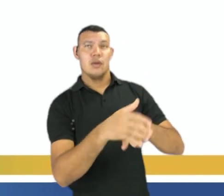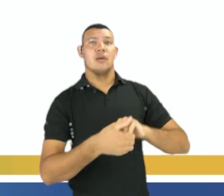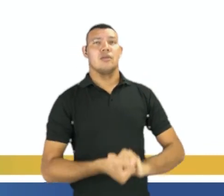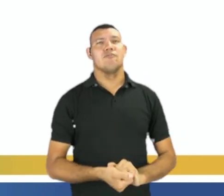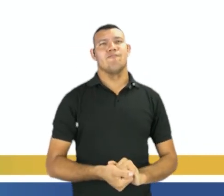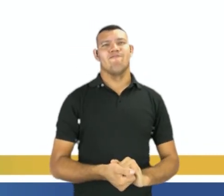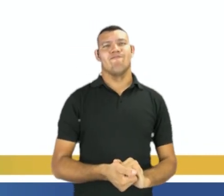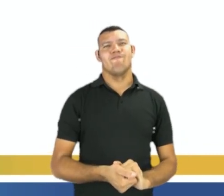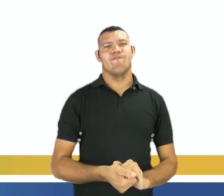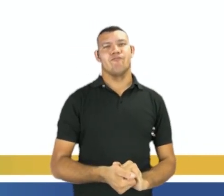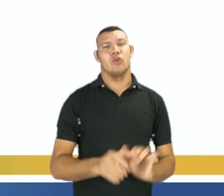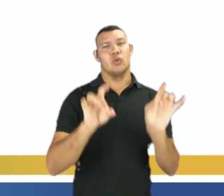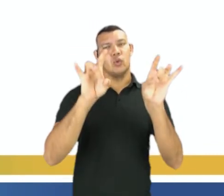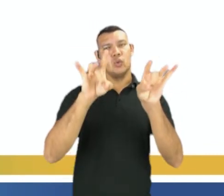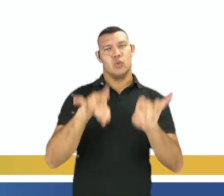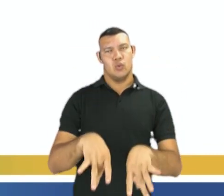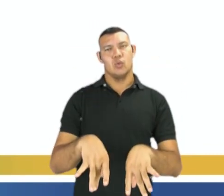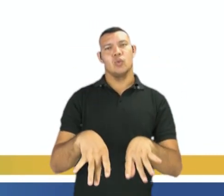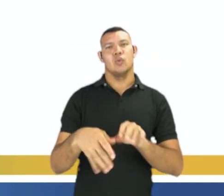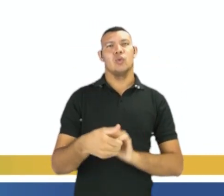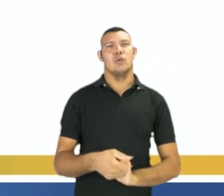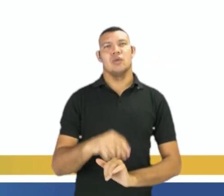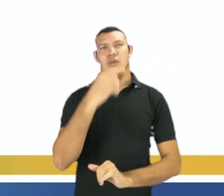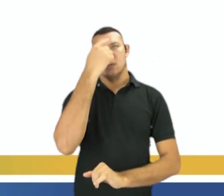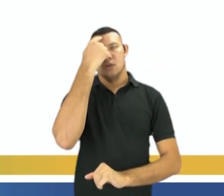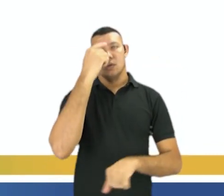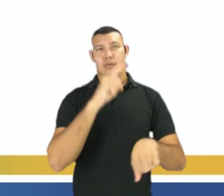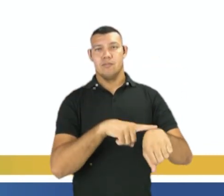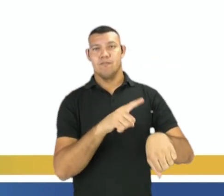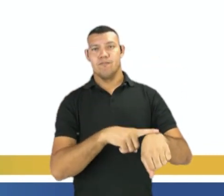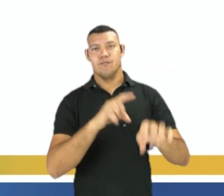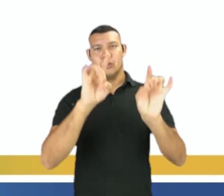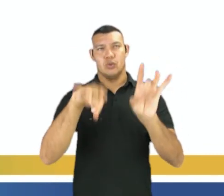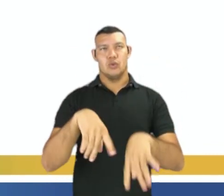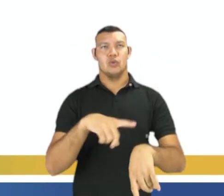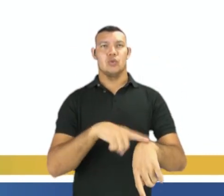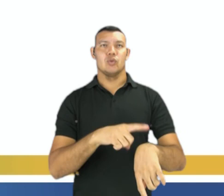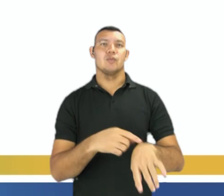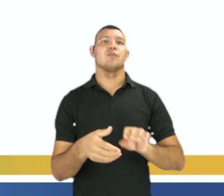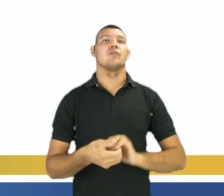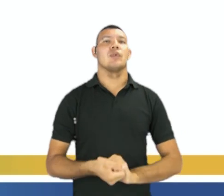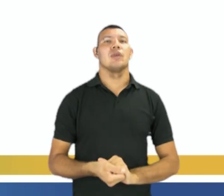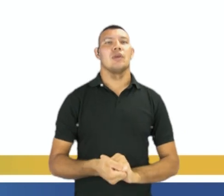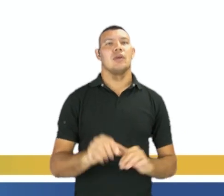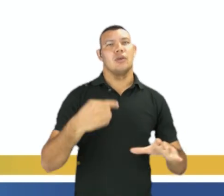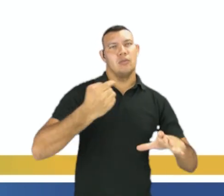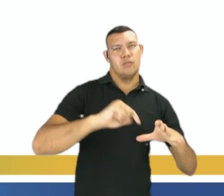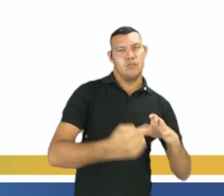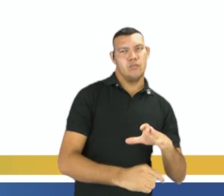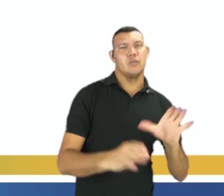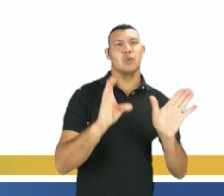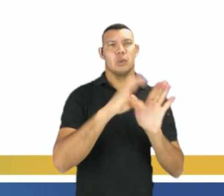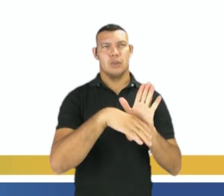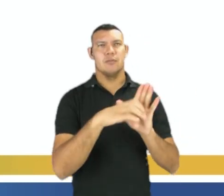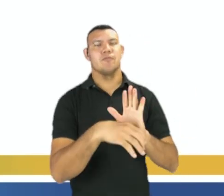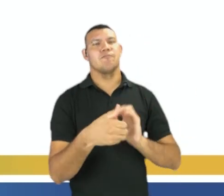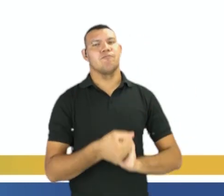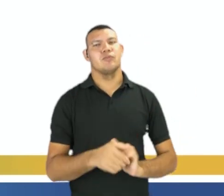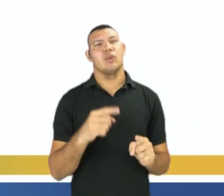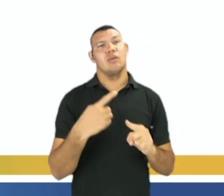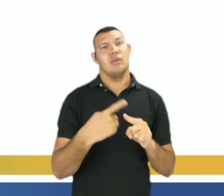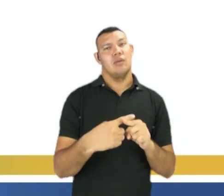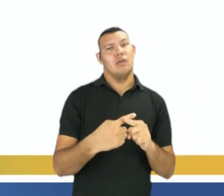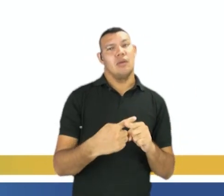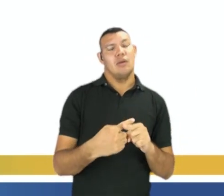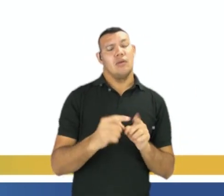A Última Hora é um filme interessante, né, que vai tratar realmente dessa questão da interferência climática dentro das vegetações ou nas formações das